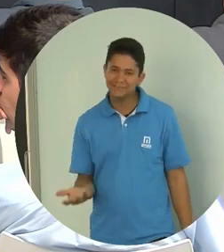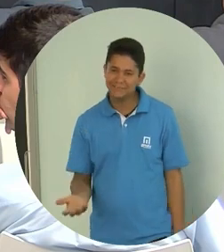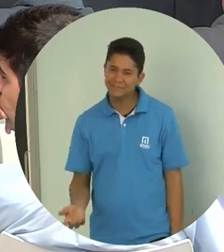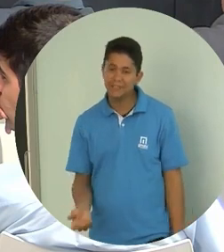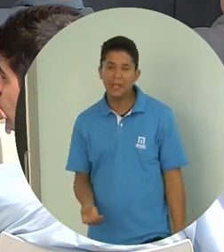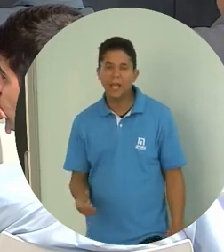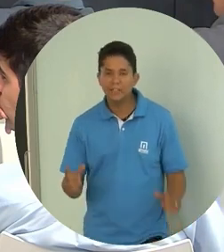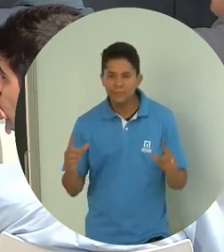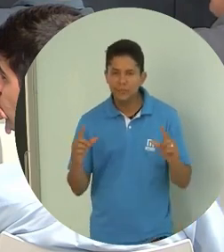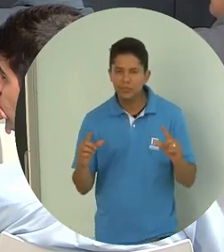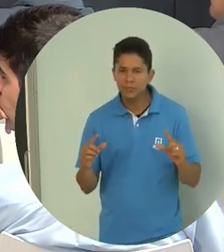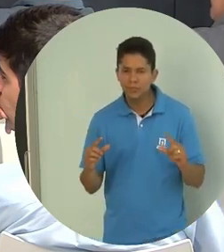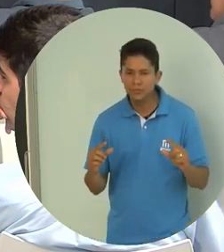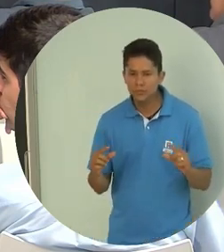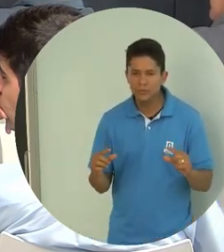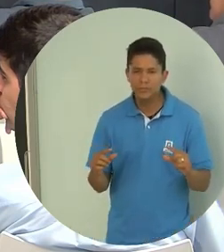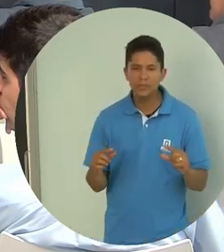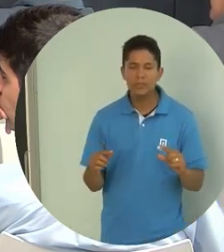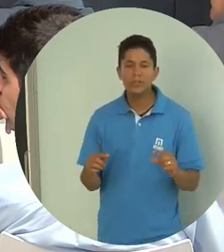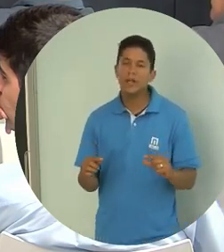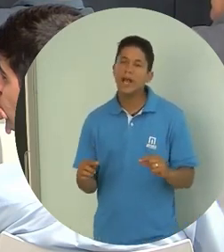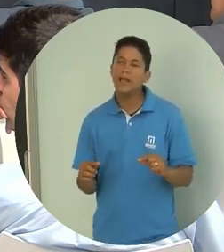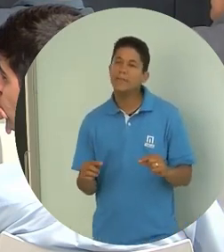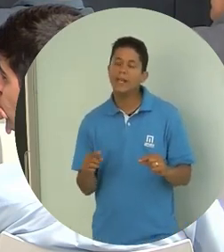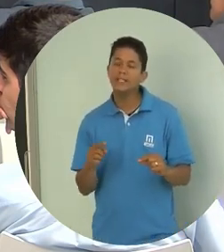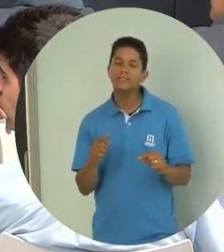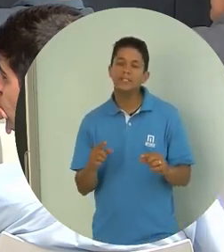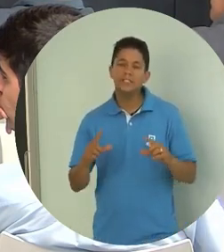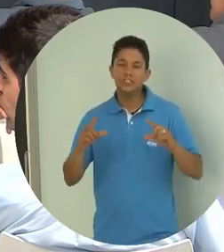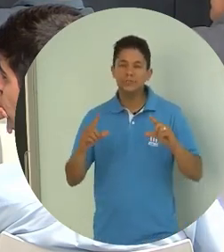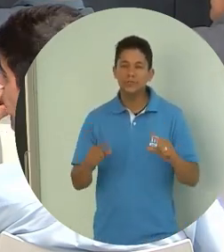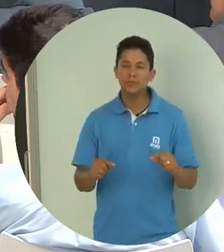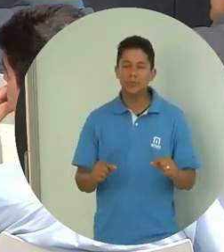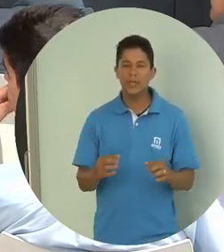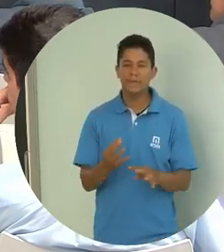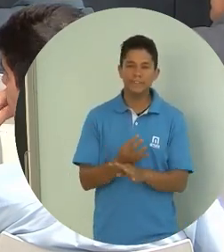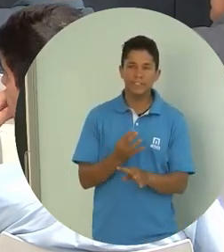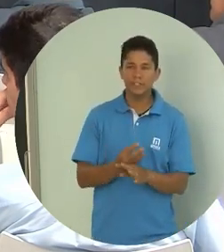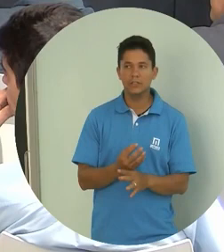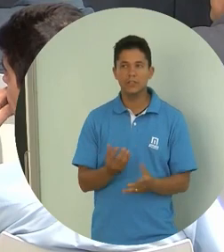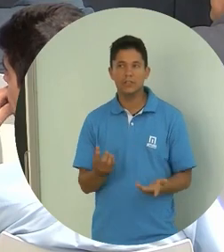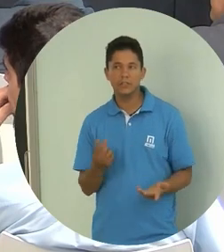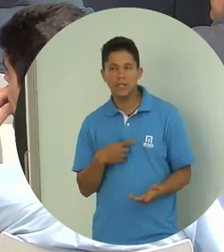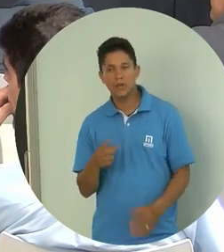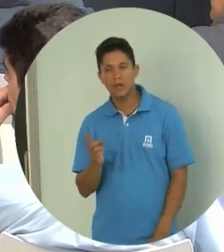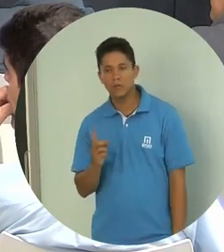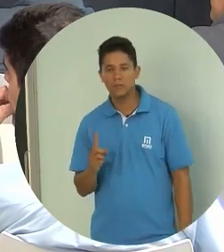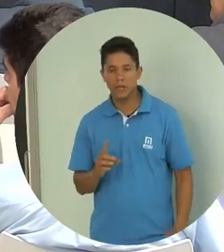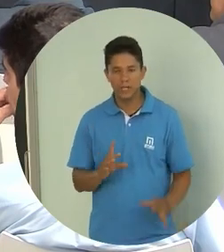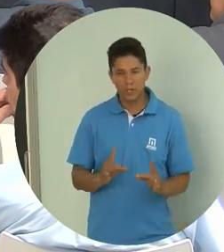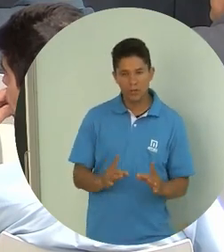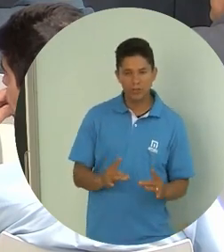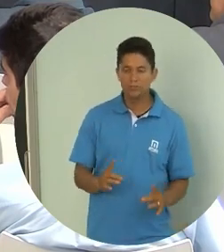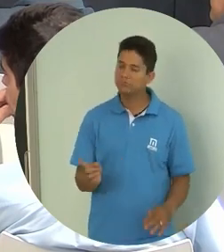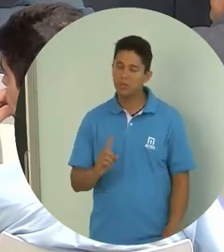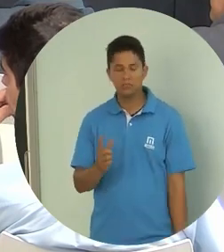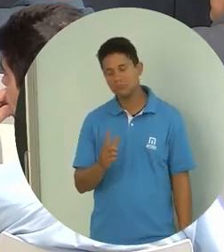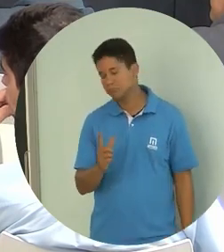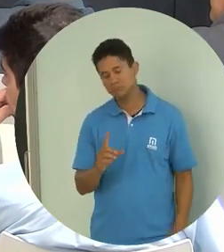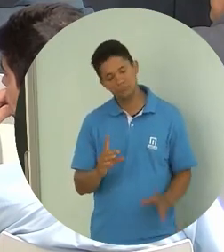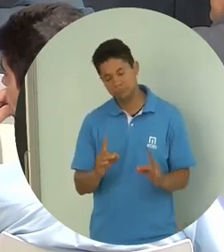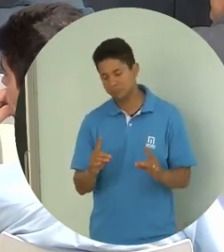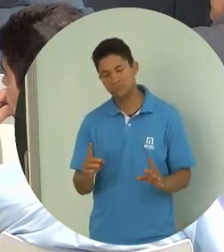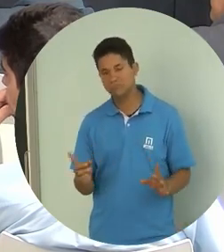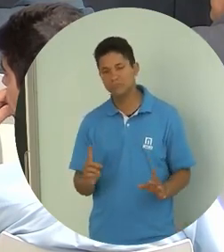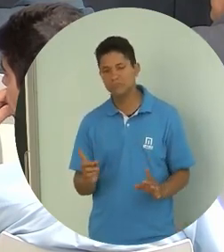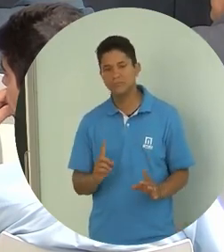do material, a gente vai exacerbando a reatividade dele. Aí eu fiquei com essa dúvida, se reagia ou não com algum tipo de mineral do solo. Então, não.